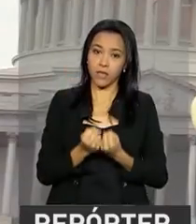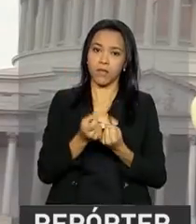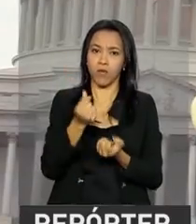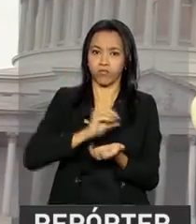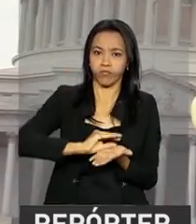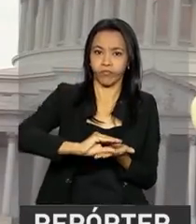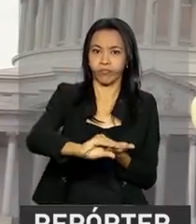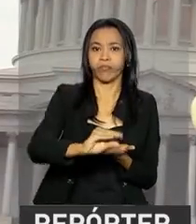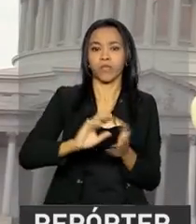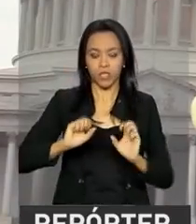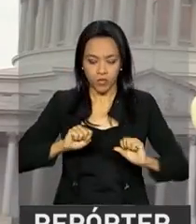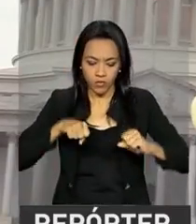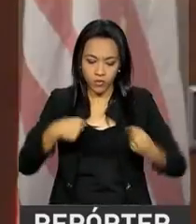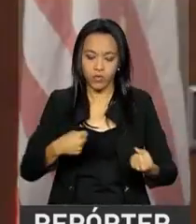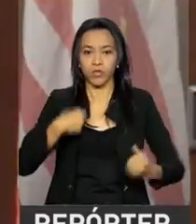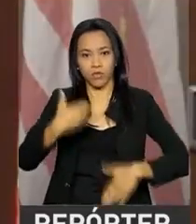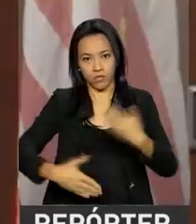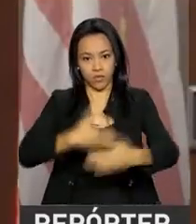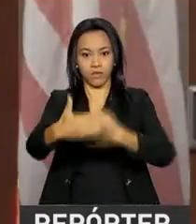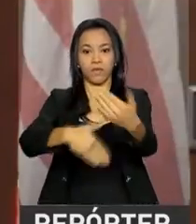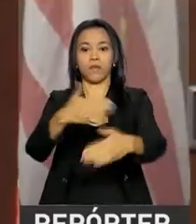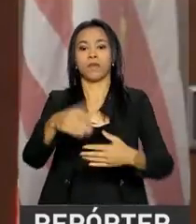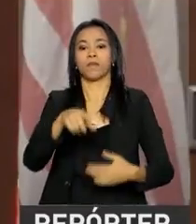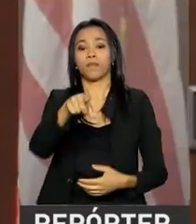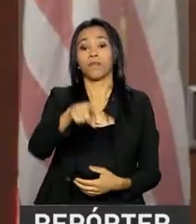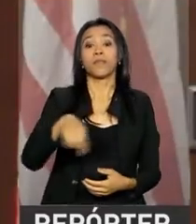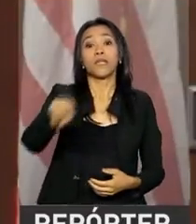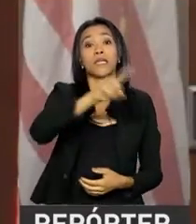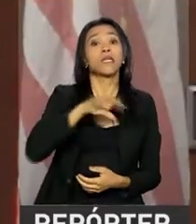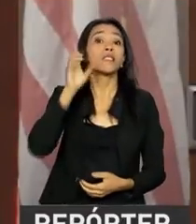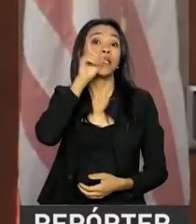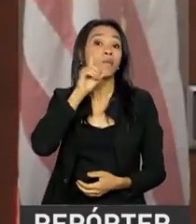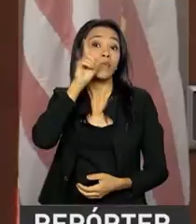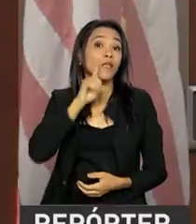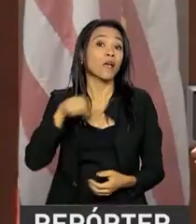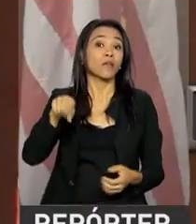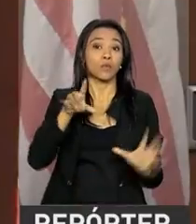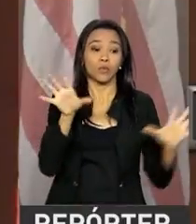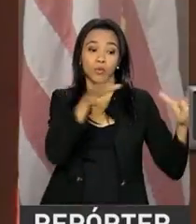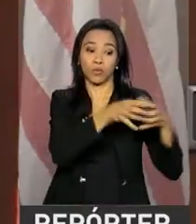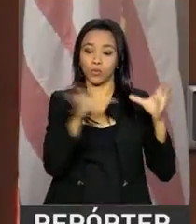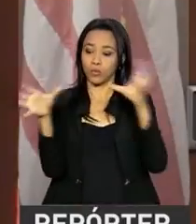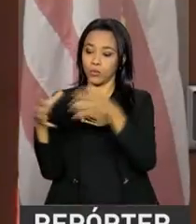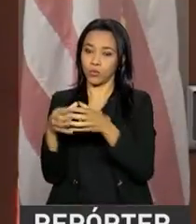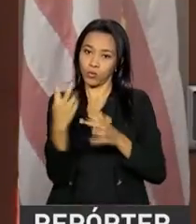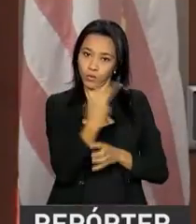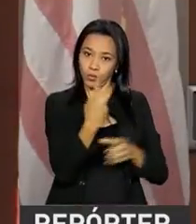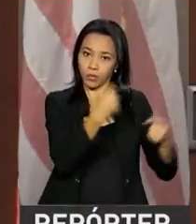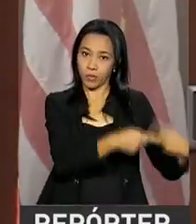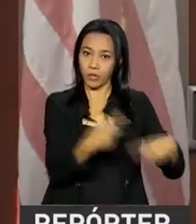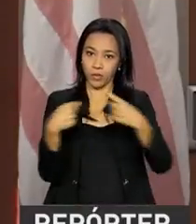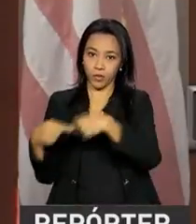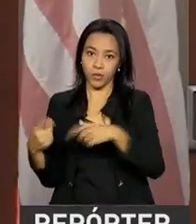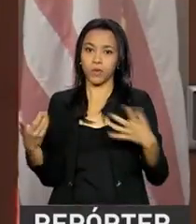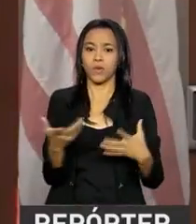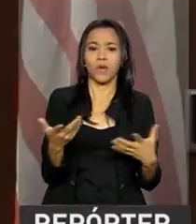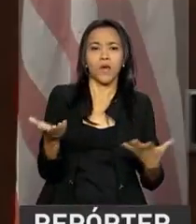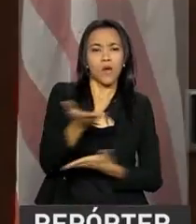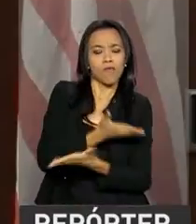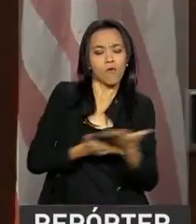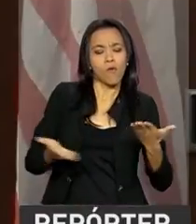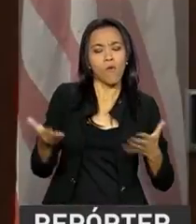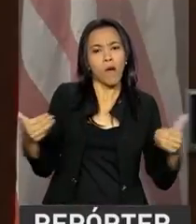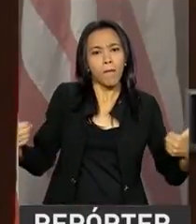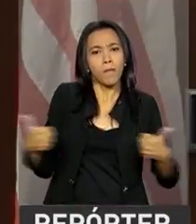retomar o crescimento deputados democratas e republicanos falaram sobre a vantagem se aproximaram dois saíram